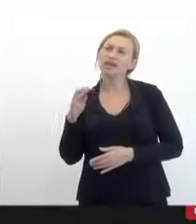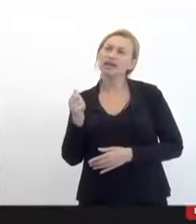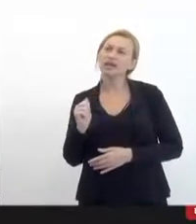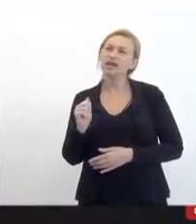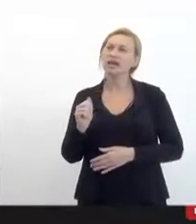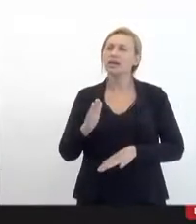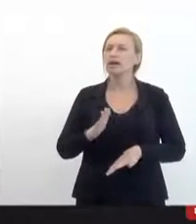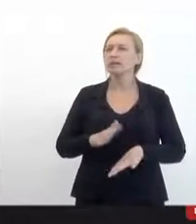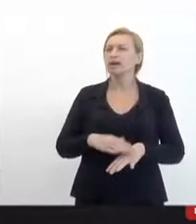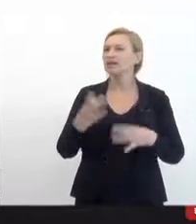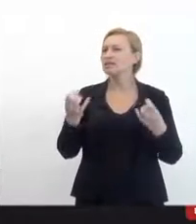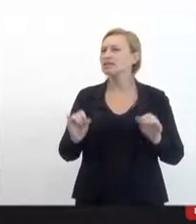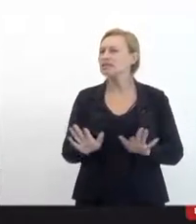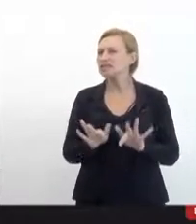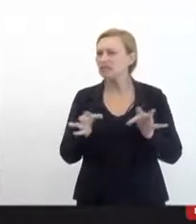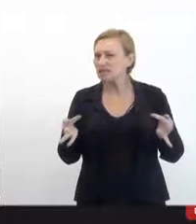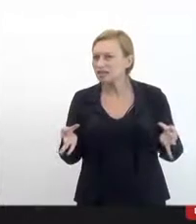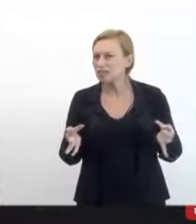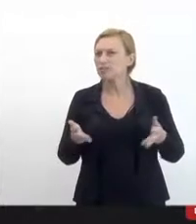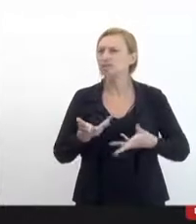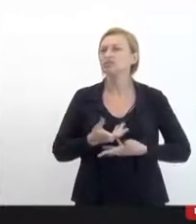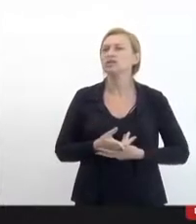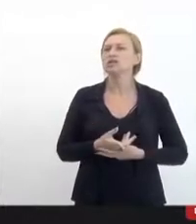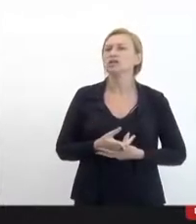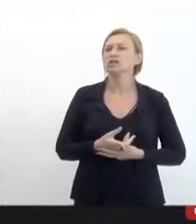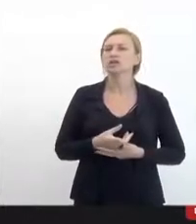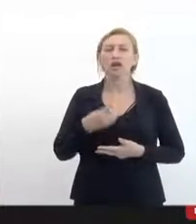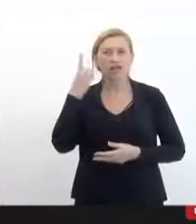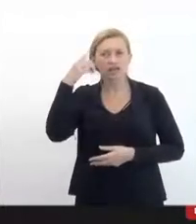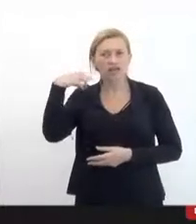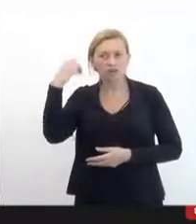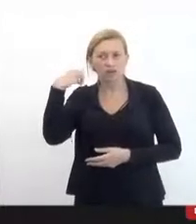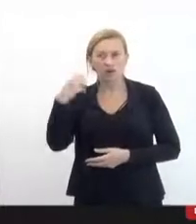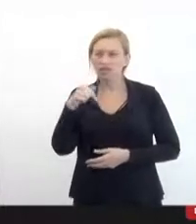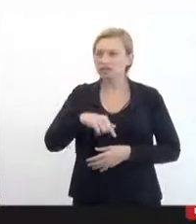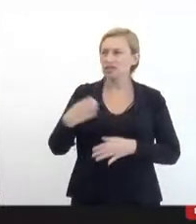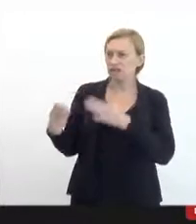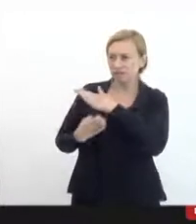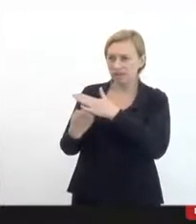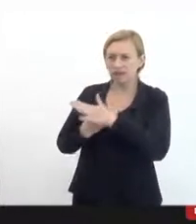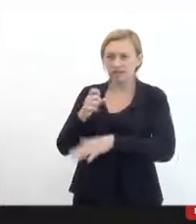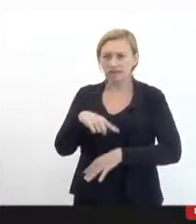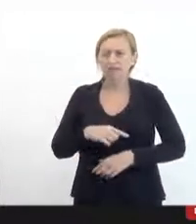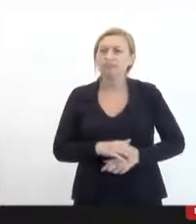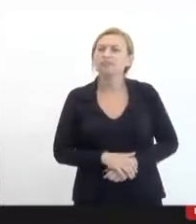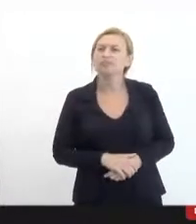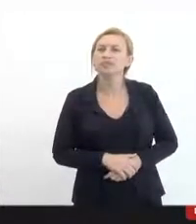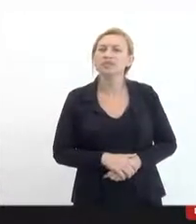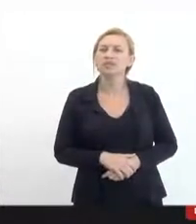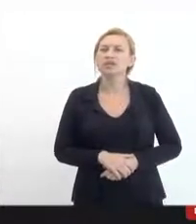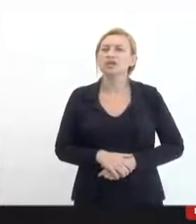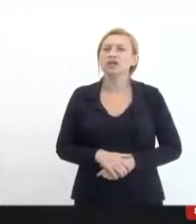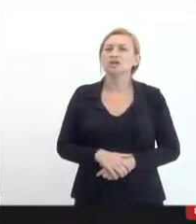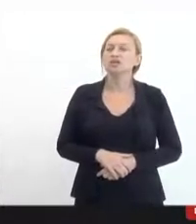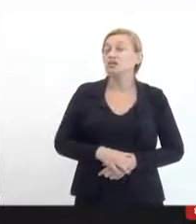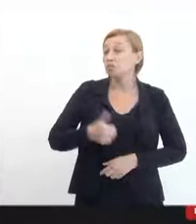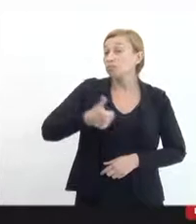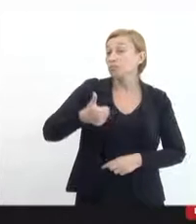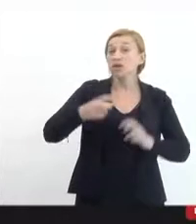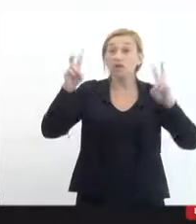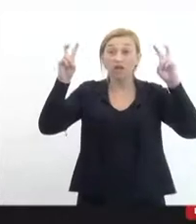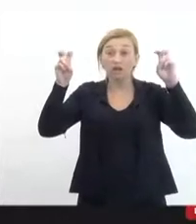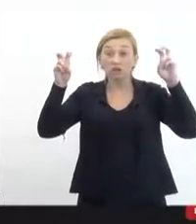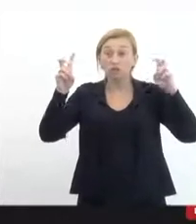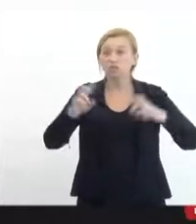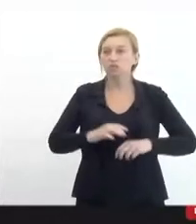prognóstico mesmo aqui do contencioso, né, da gente, advogados aqui da empresa, advogados da empresa. O primeiro assunto, a